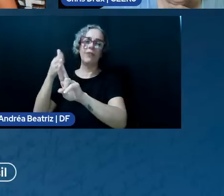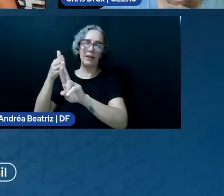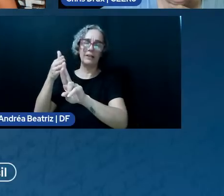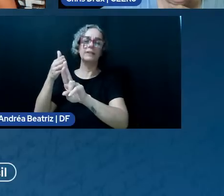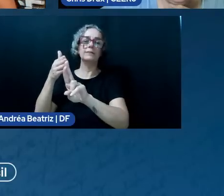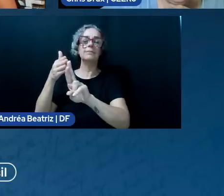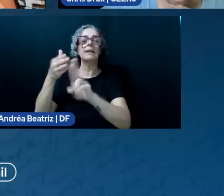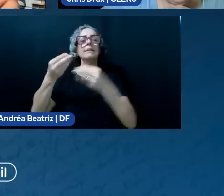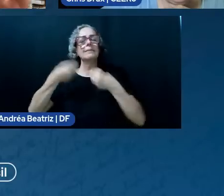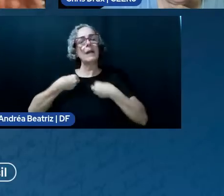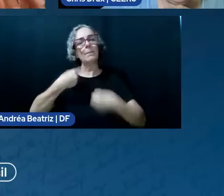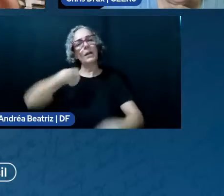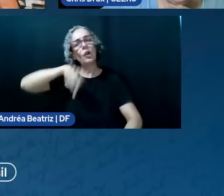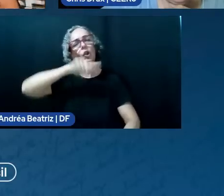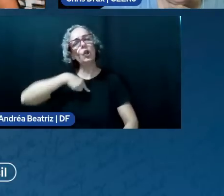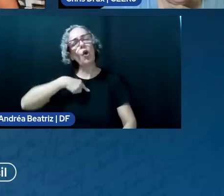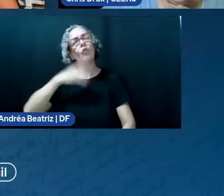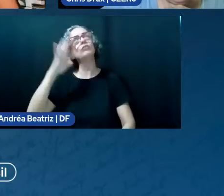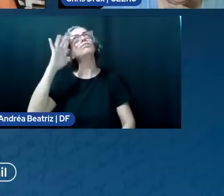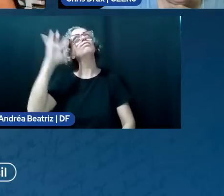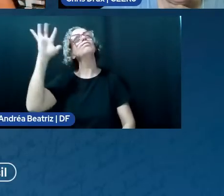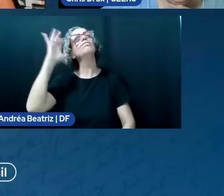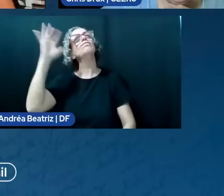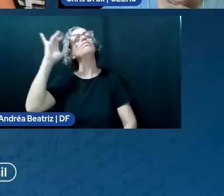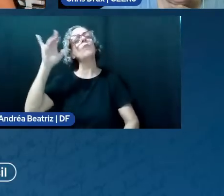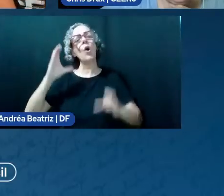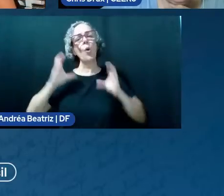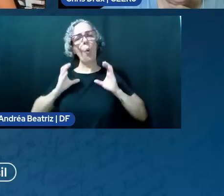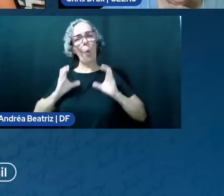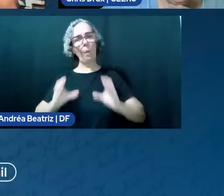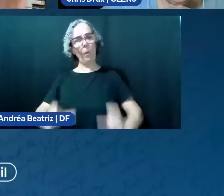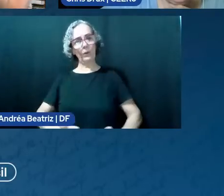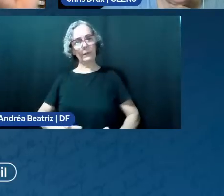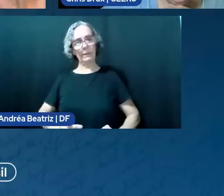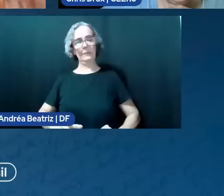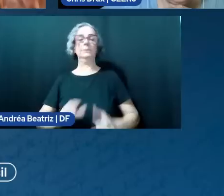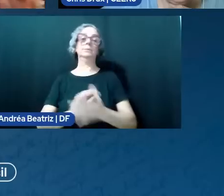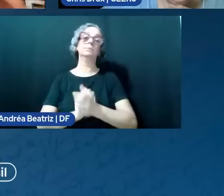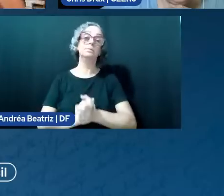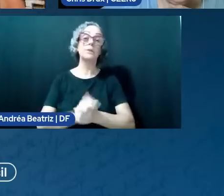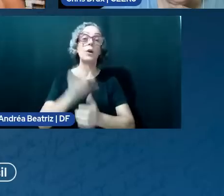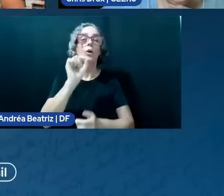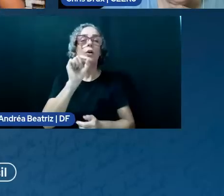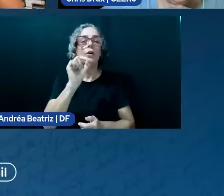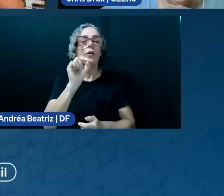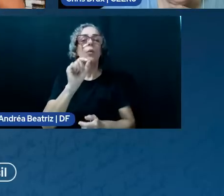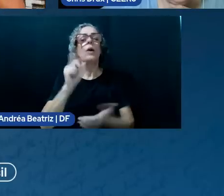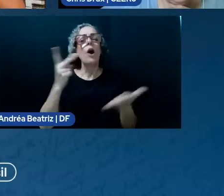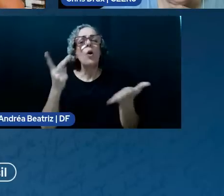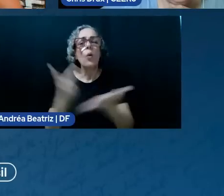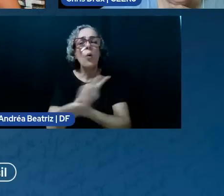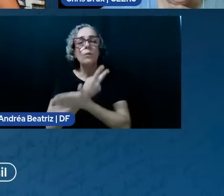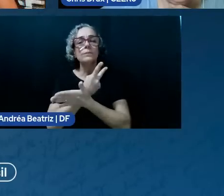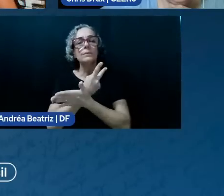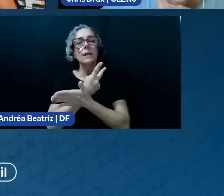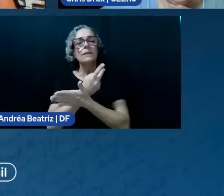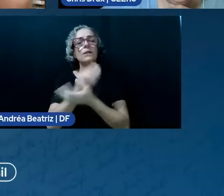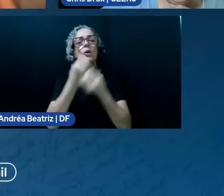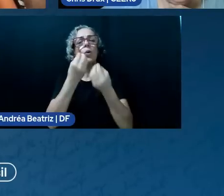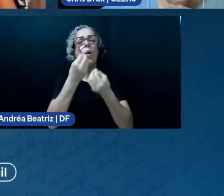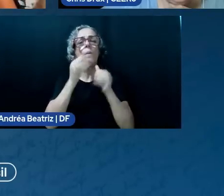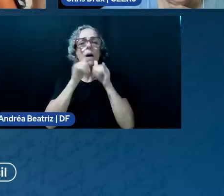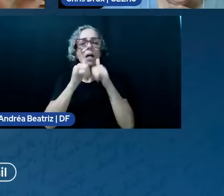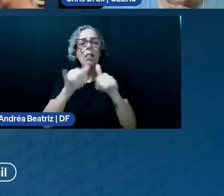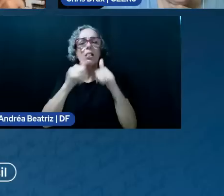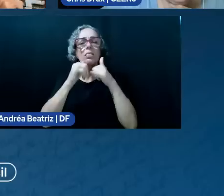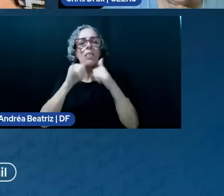comportamentais. Porque verifiquemos o que ocorre. Como é que se estabelece a sintonia